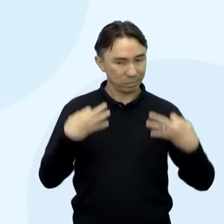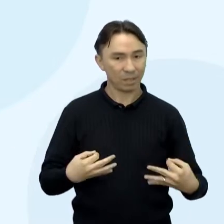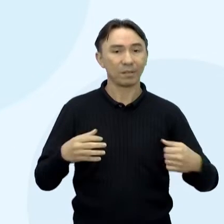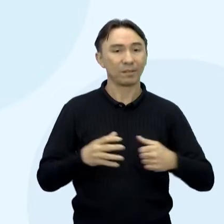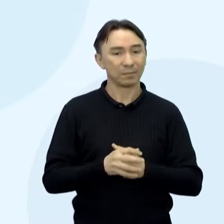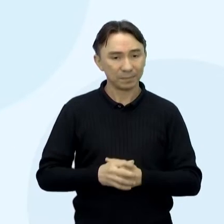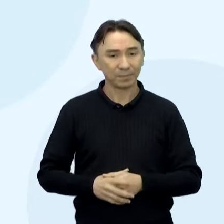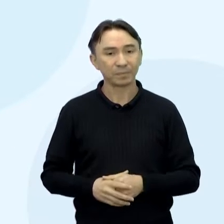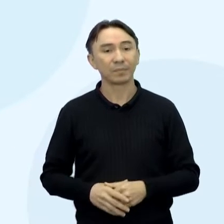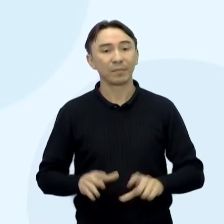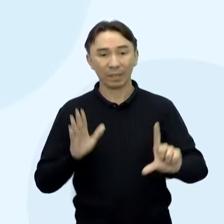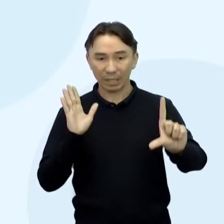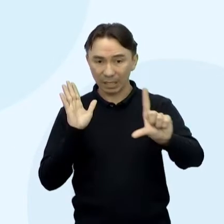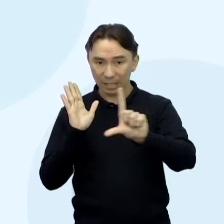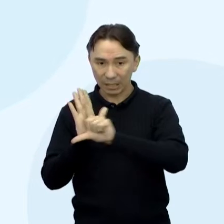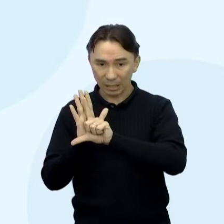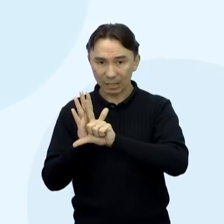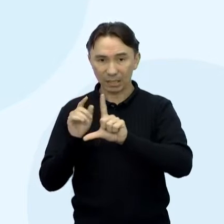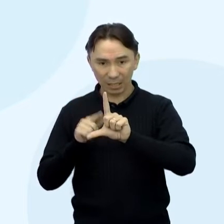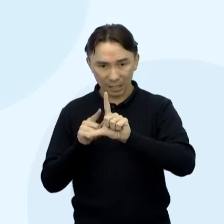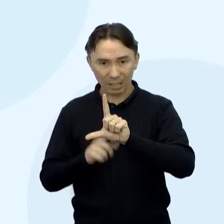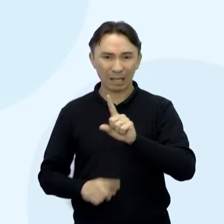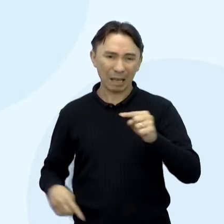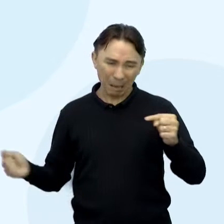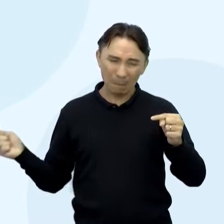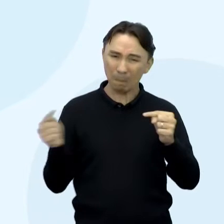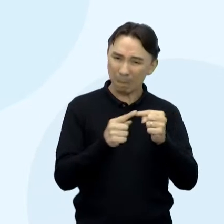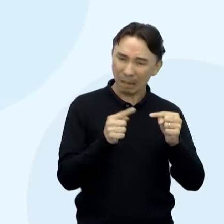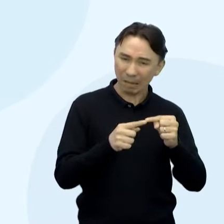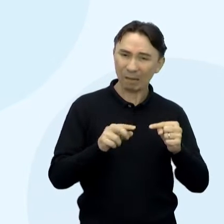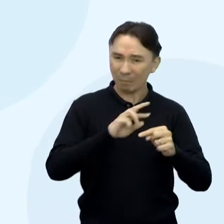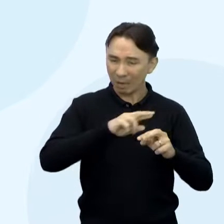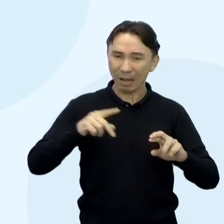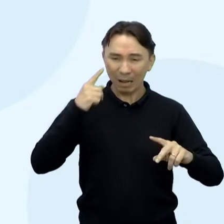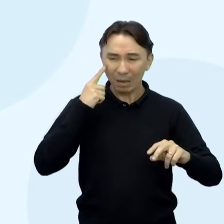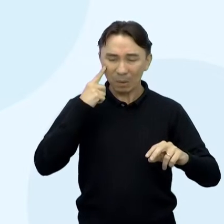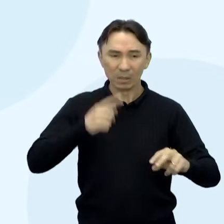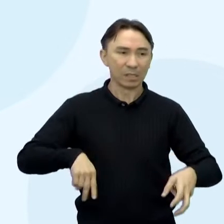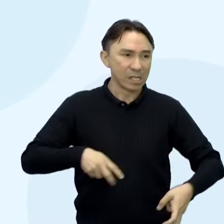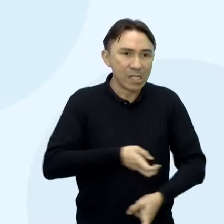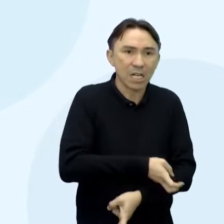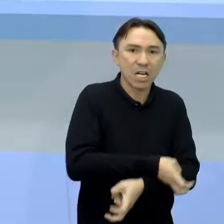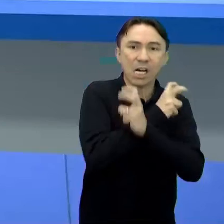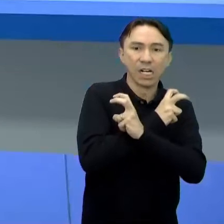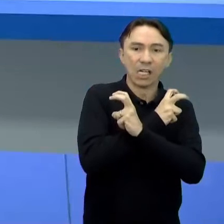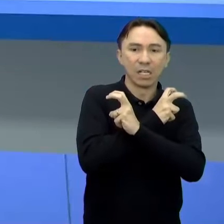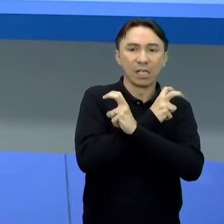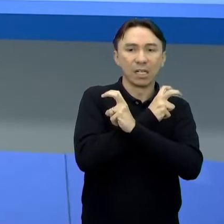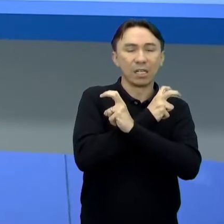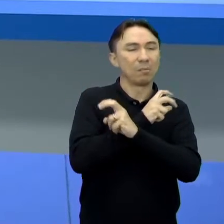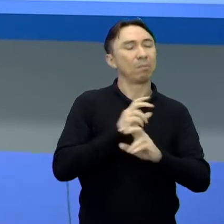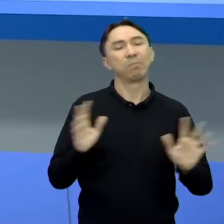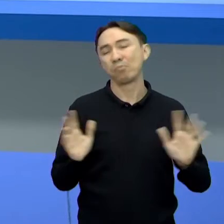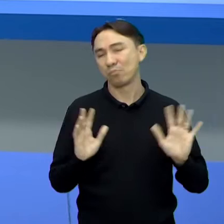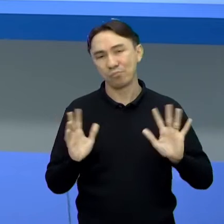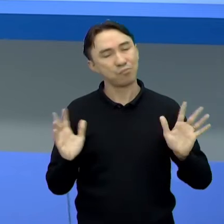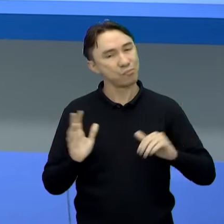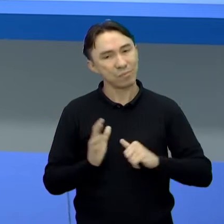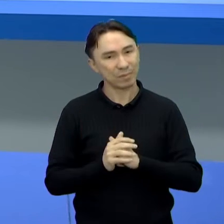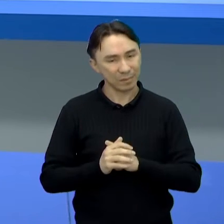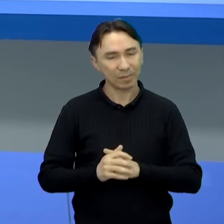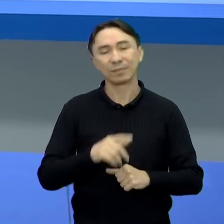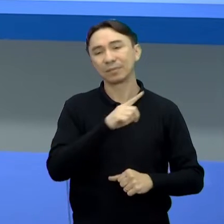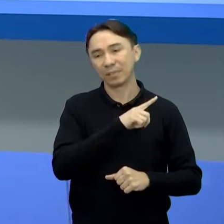aos rejeitos radioativos, que são regulados por legislação específica, ou seja, nós temos as nossas